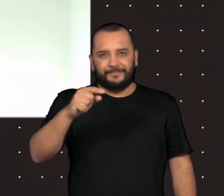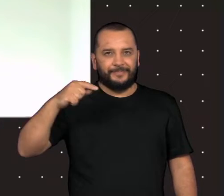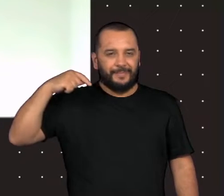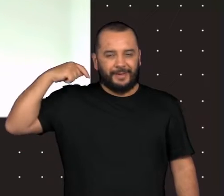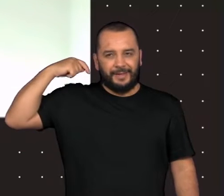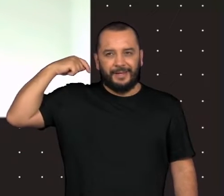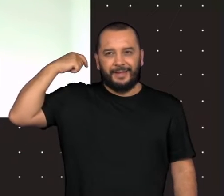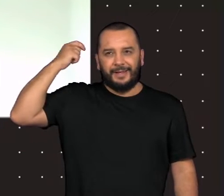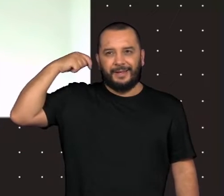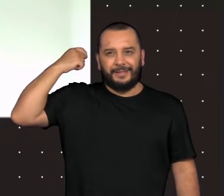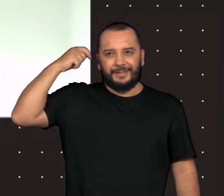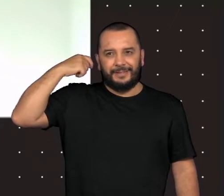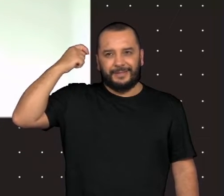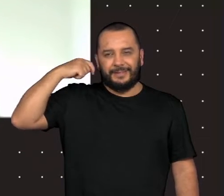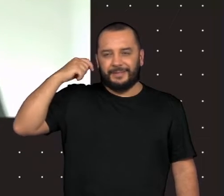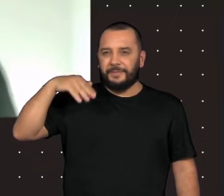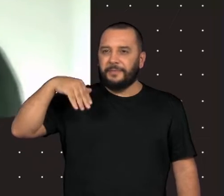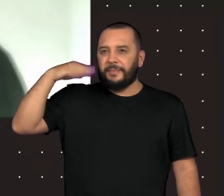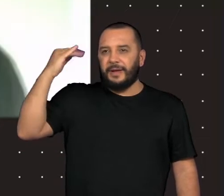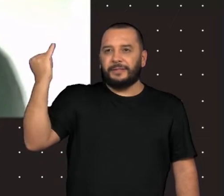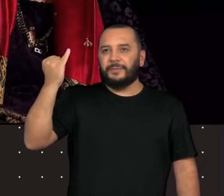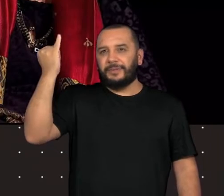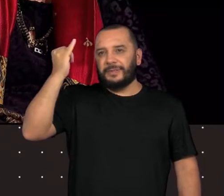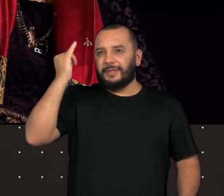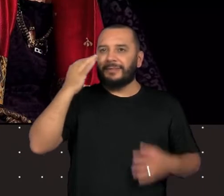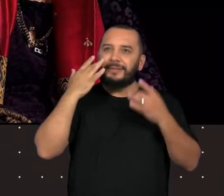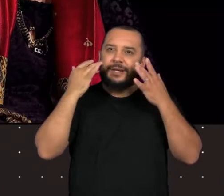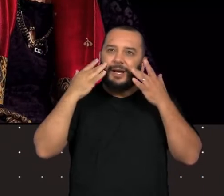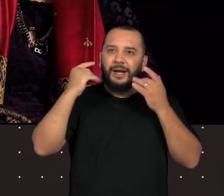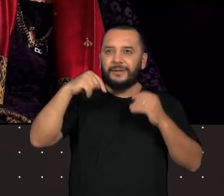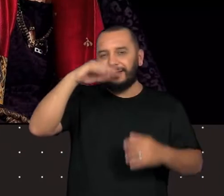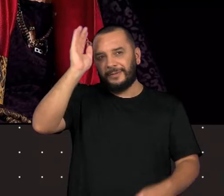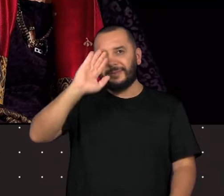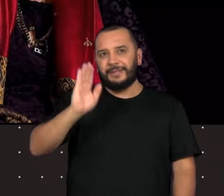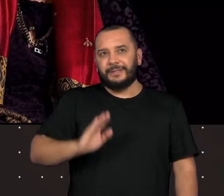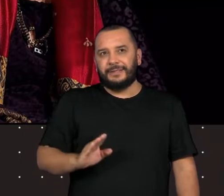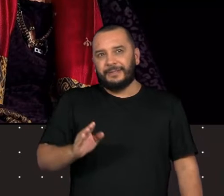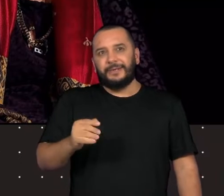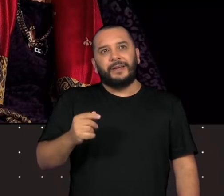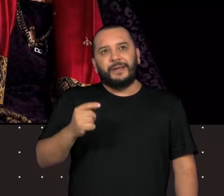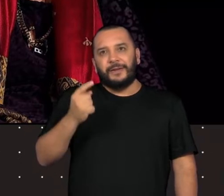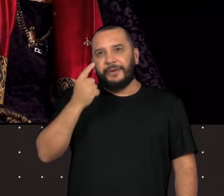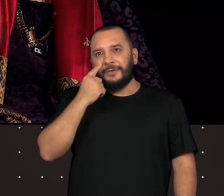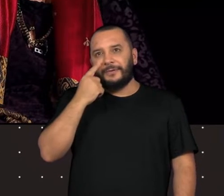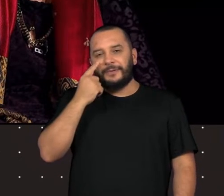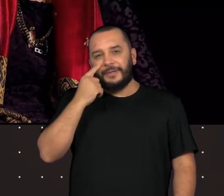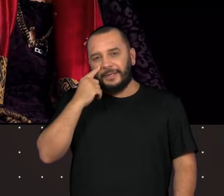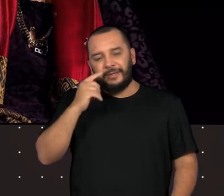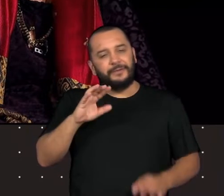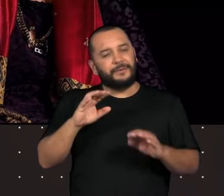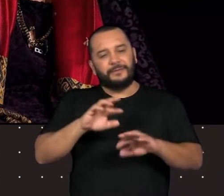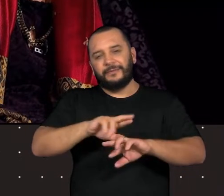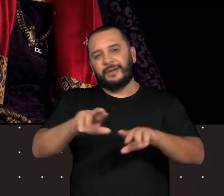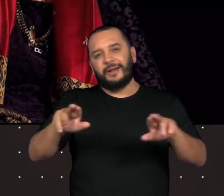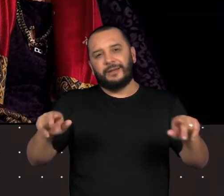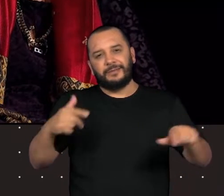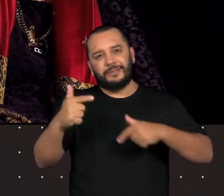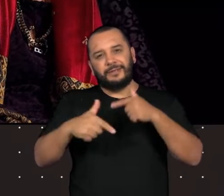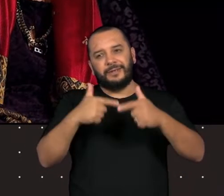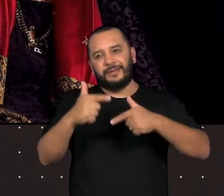atrizes mais importantes do teatro brasileiro. Eu vi muitas montagens suas e tive a honra